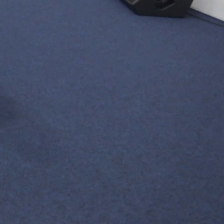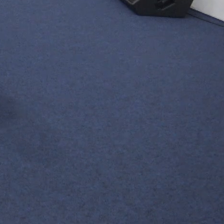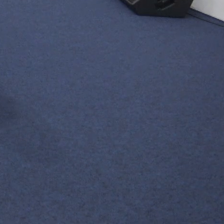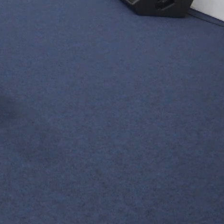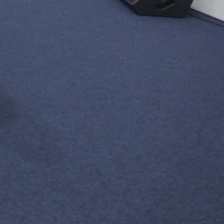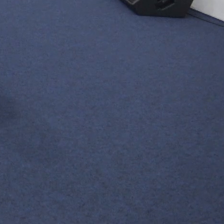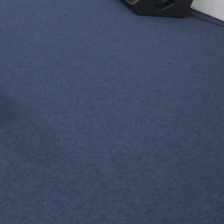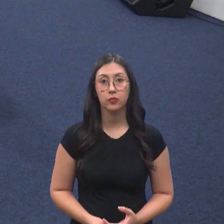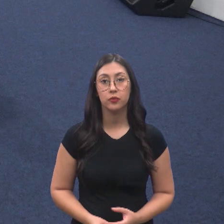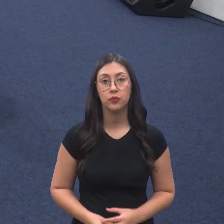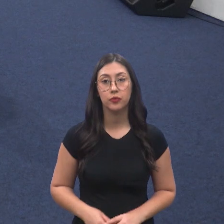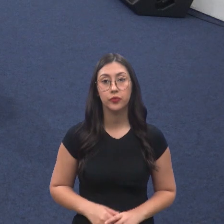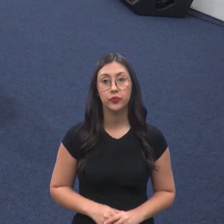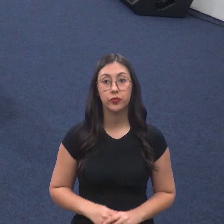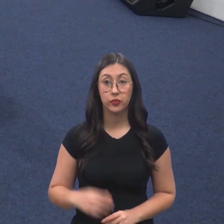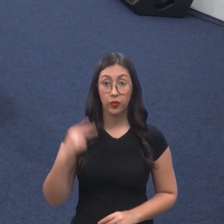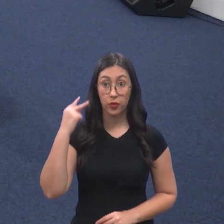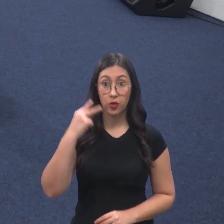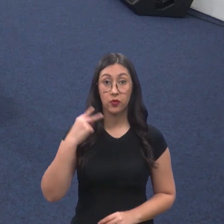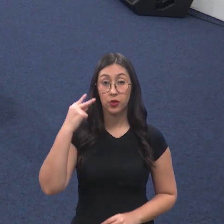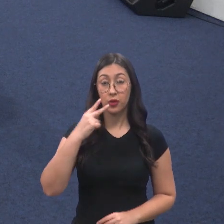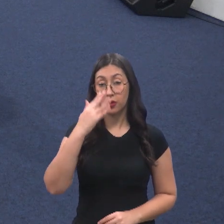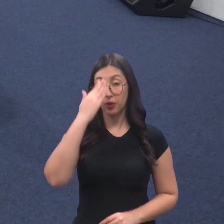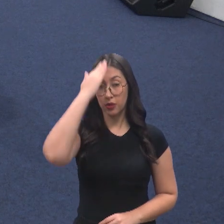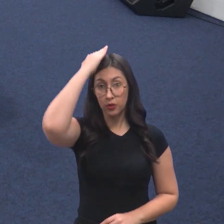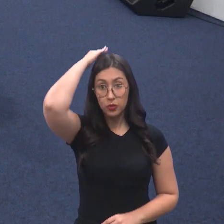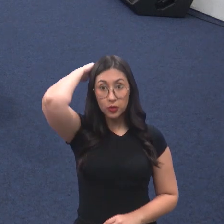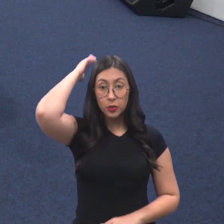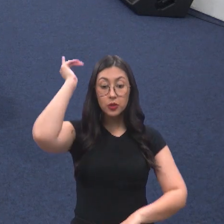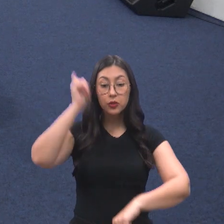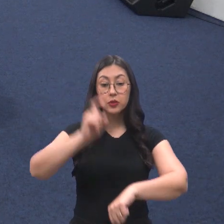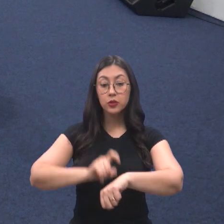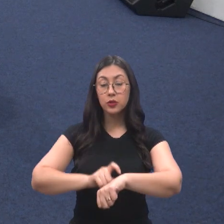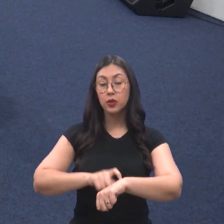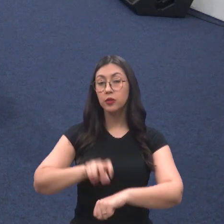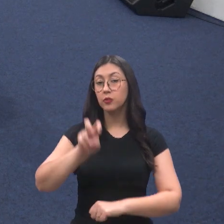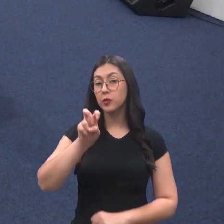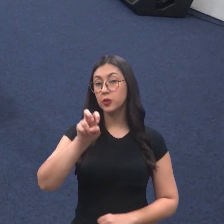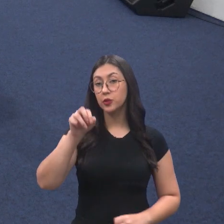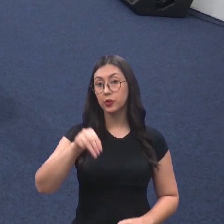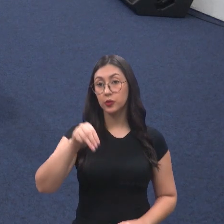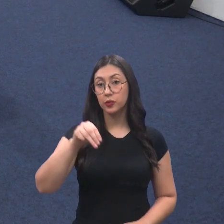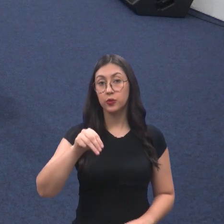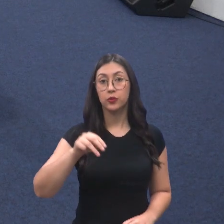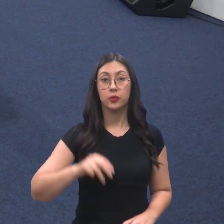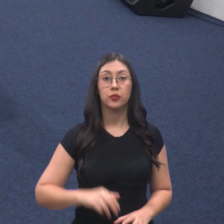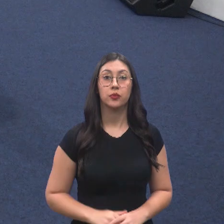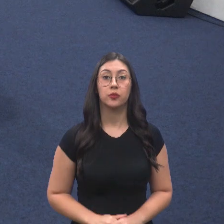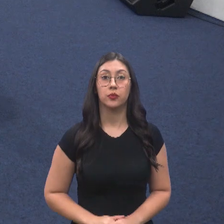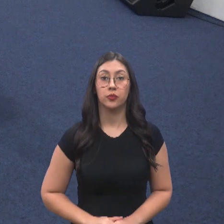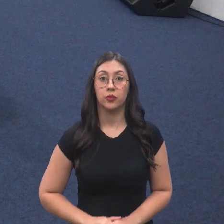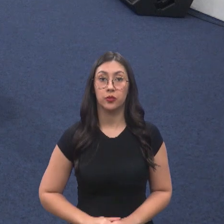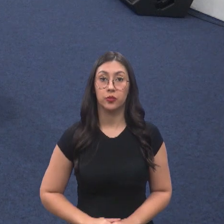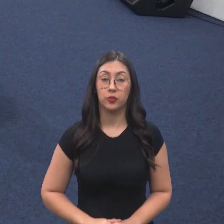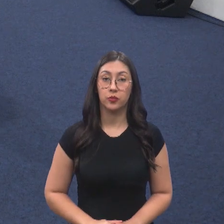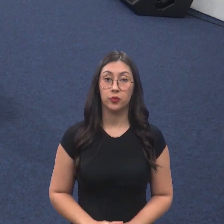Com a palavra, o vereador Cláudio Apolinário, com tempo de 5 minutos. O Zé, o tempo.